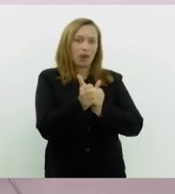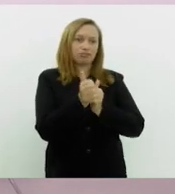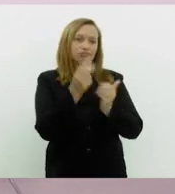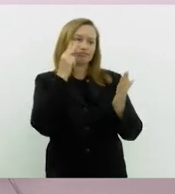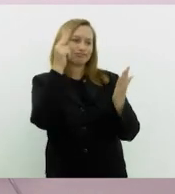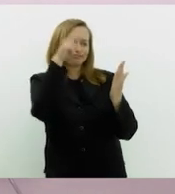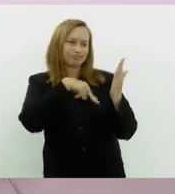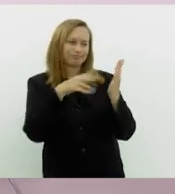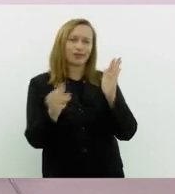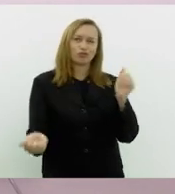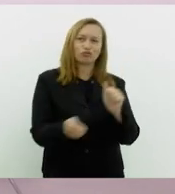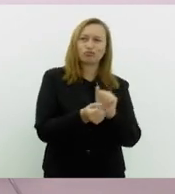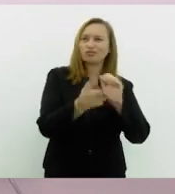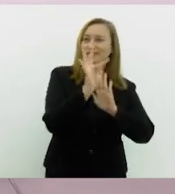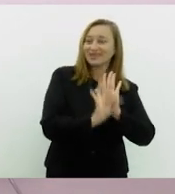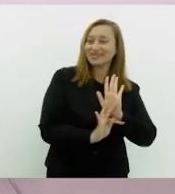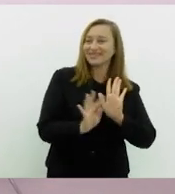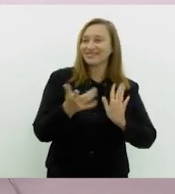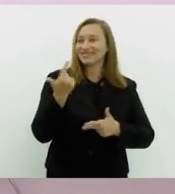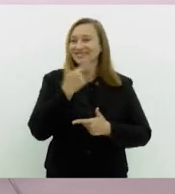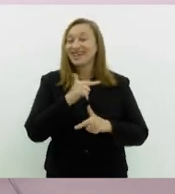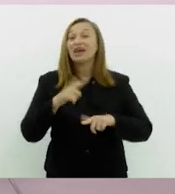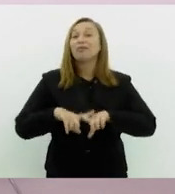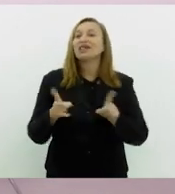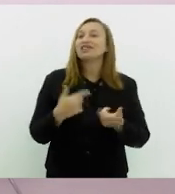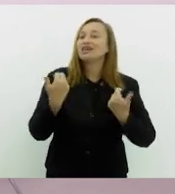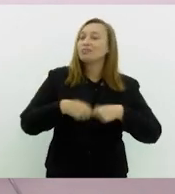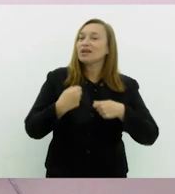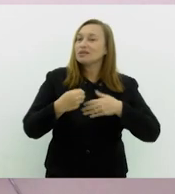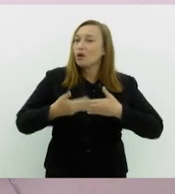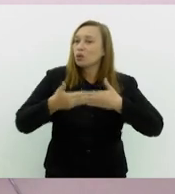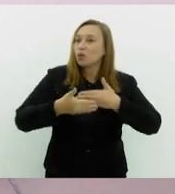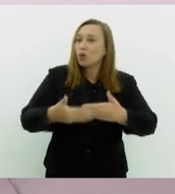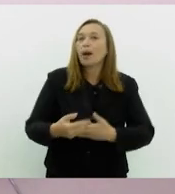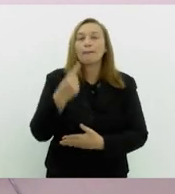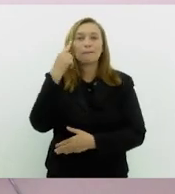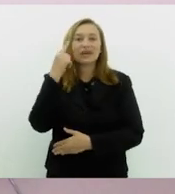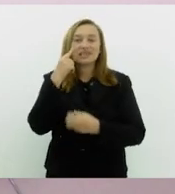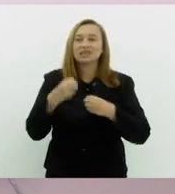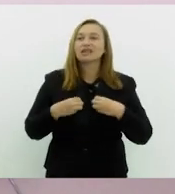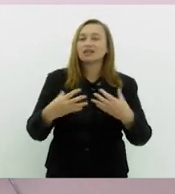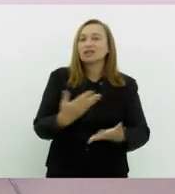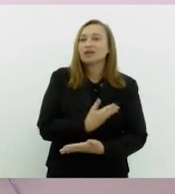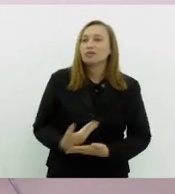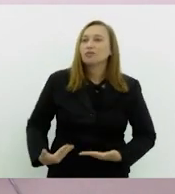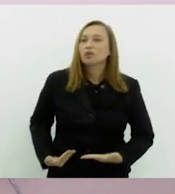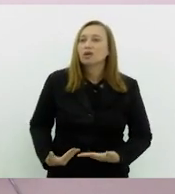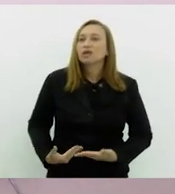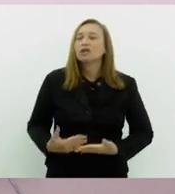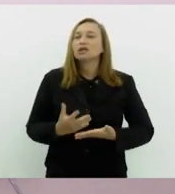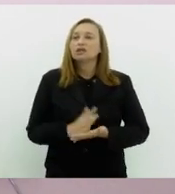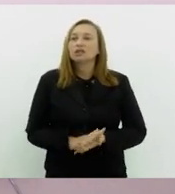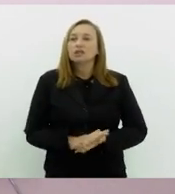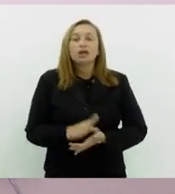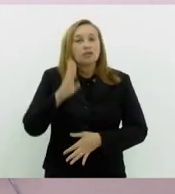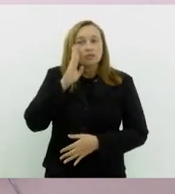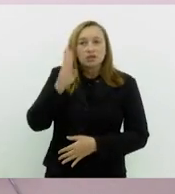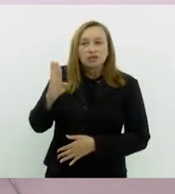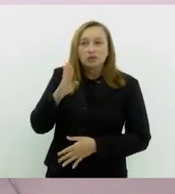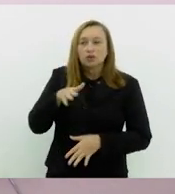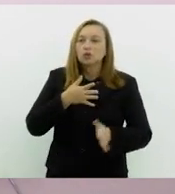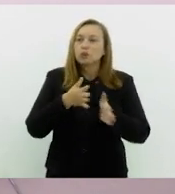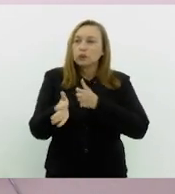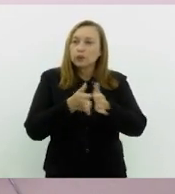no texto. Mas que a gente precisa ainda avançar, e aí pensando numa audiência pública, né, é colocar como prioridade no acesso